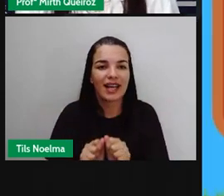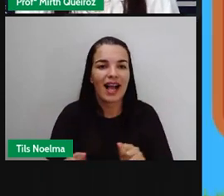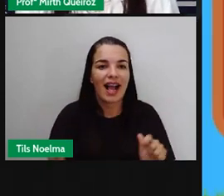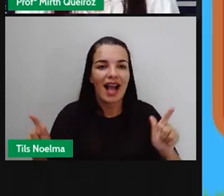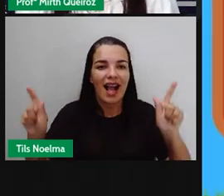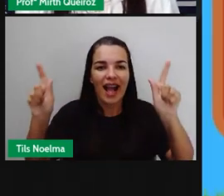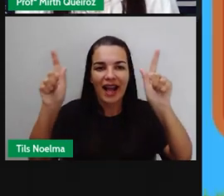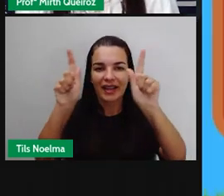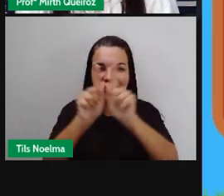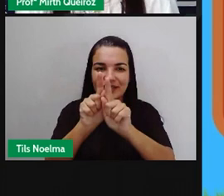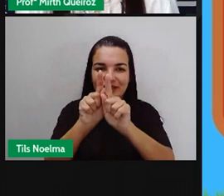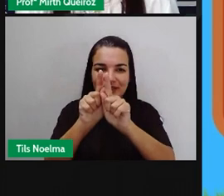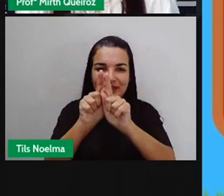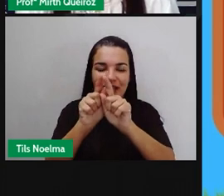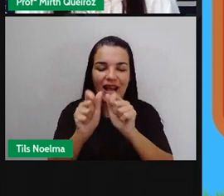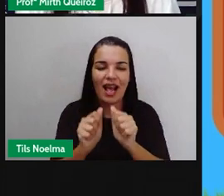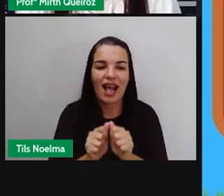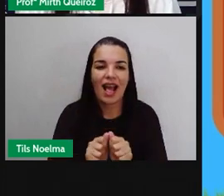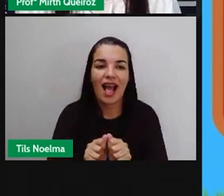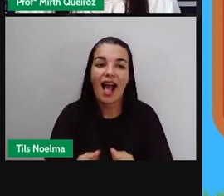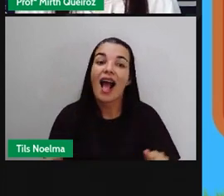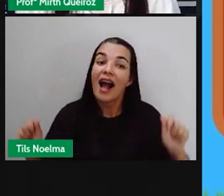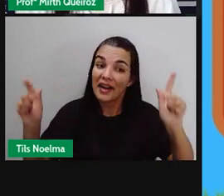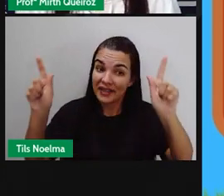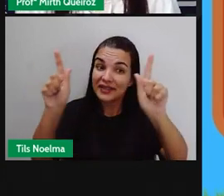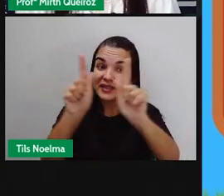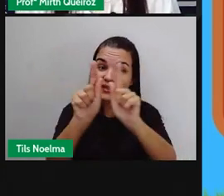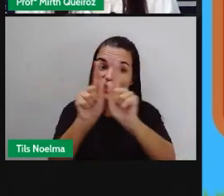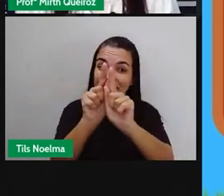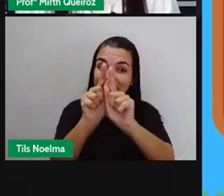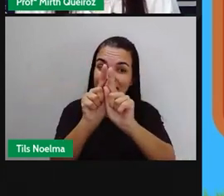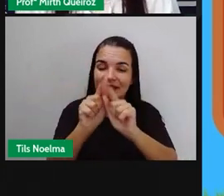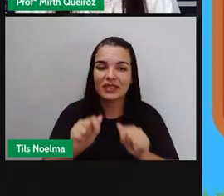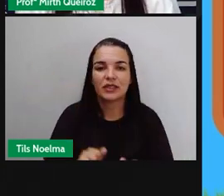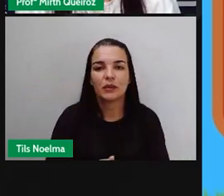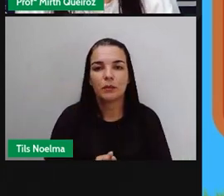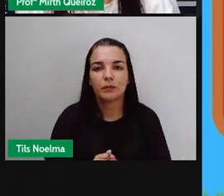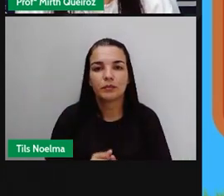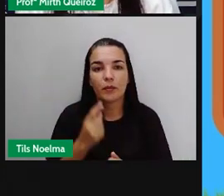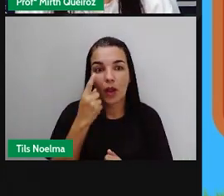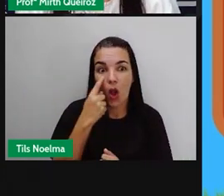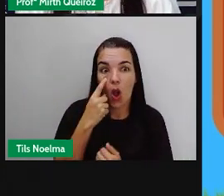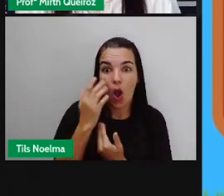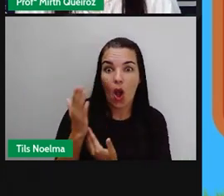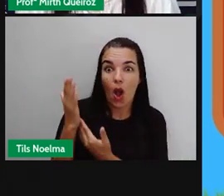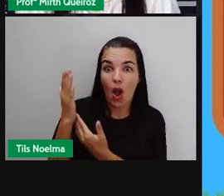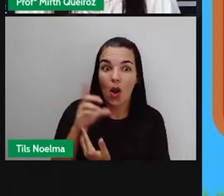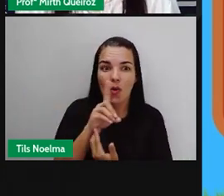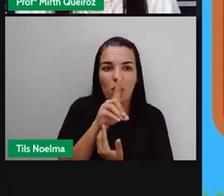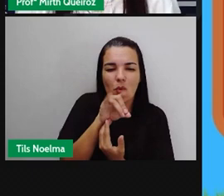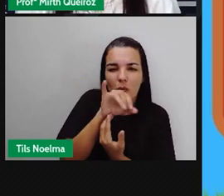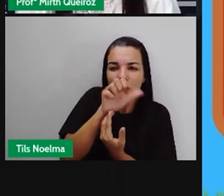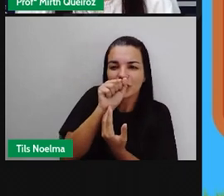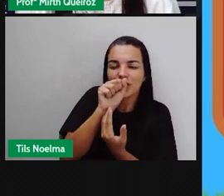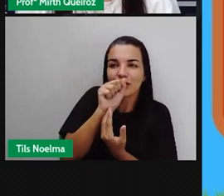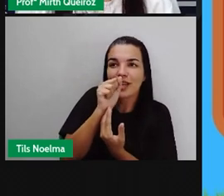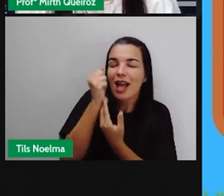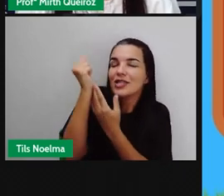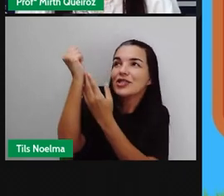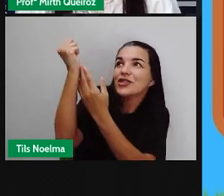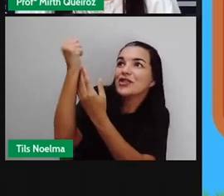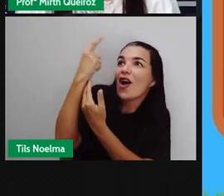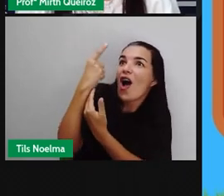adjetivos. Adjetivos. Olha só, que dia ensolarado. Essa palavra